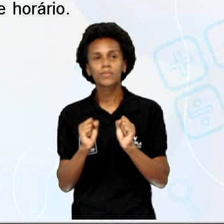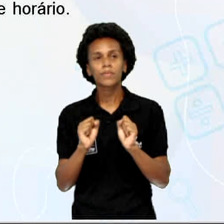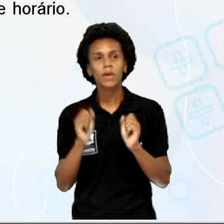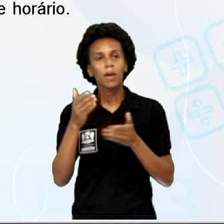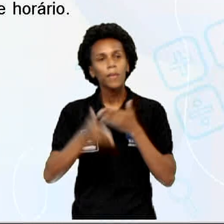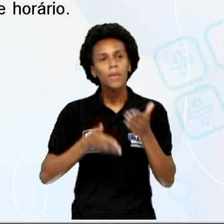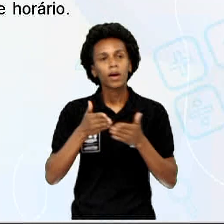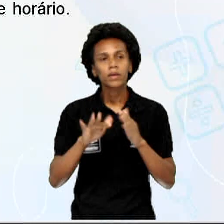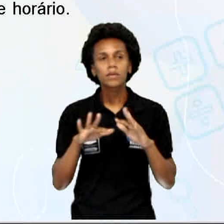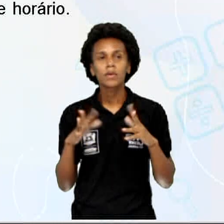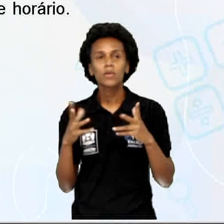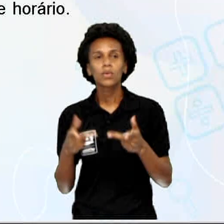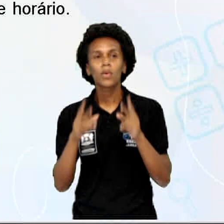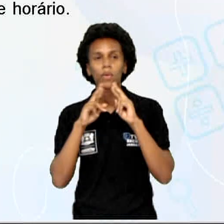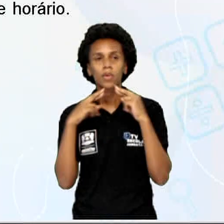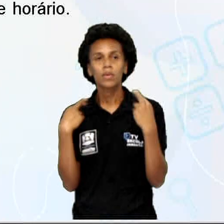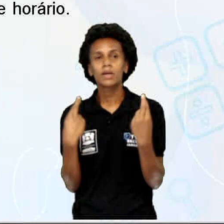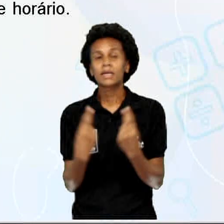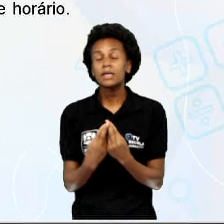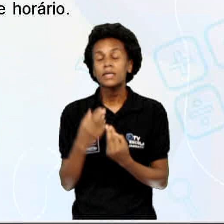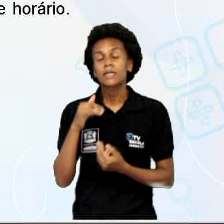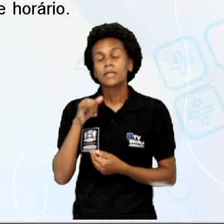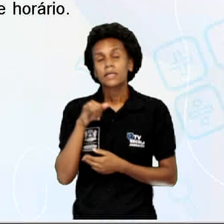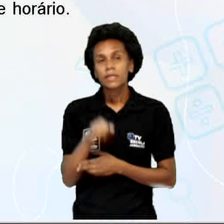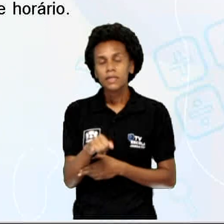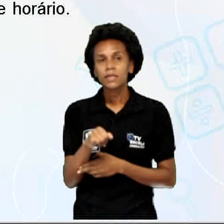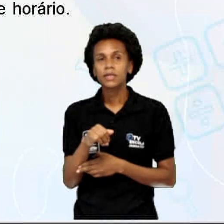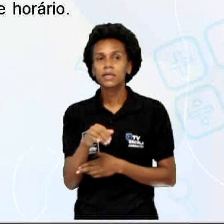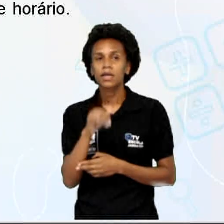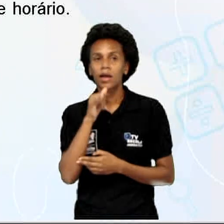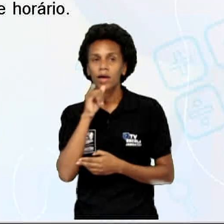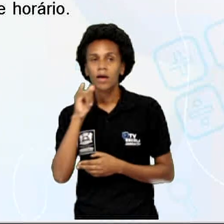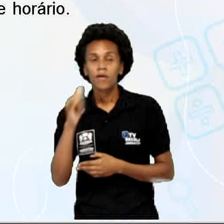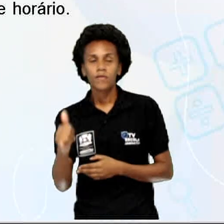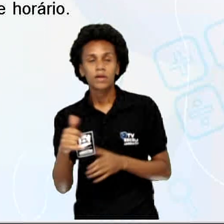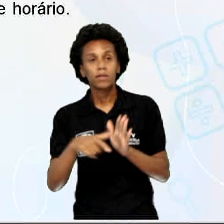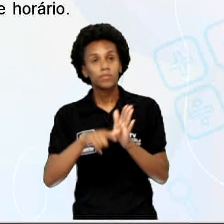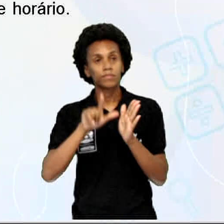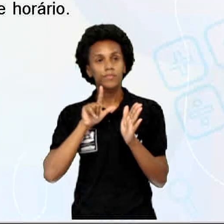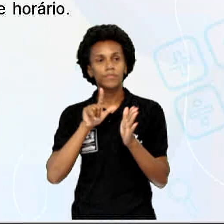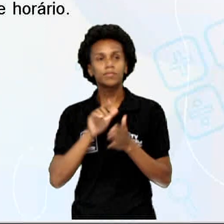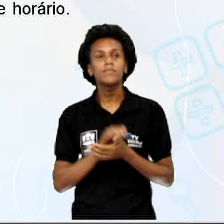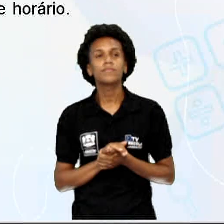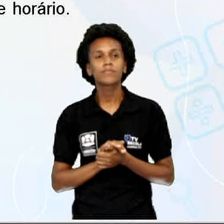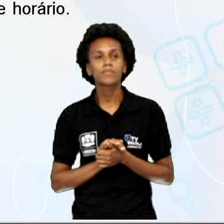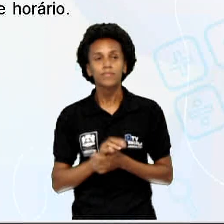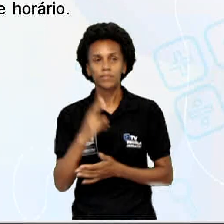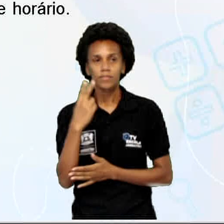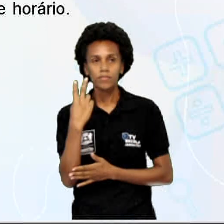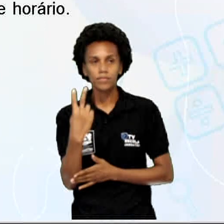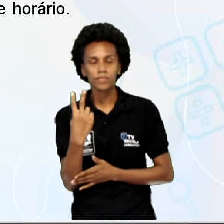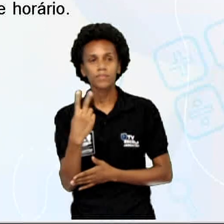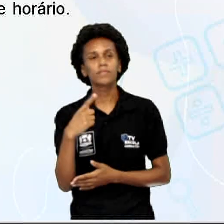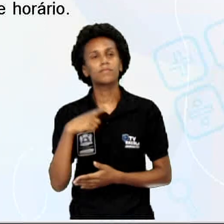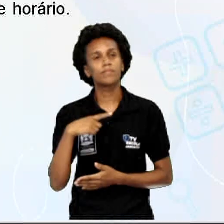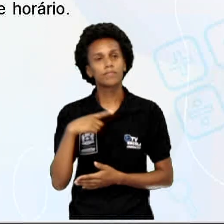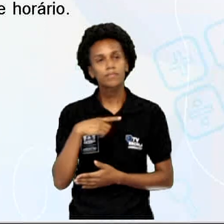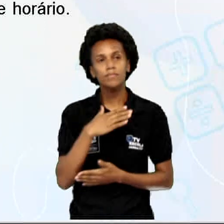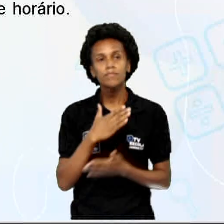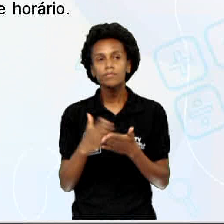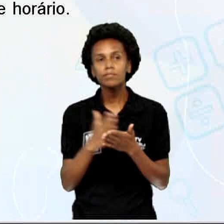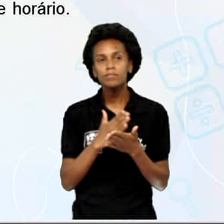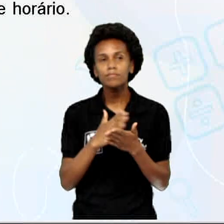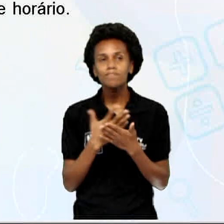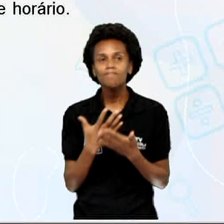com antecedência. O item 2. Nós temos aí o seguinte. Há quem se decepcione com os